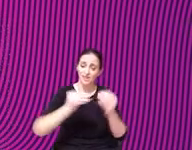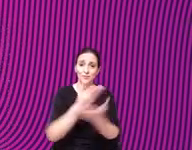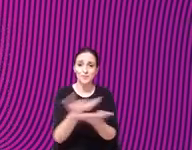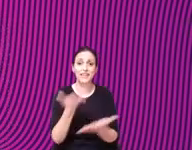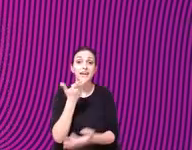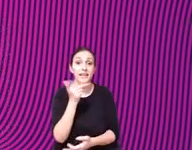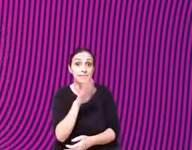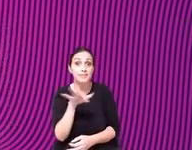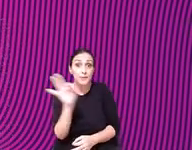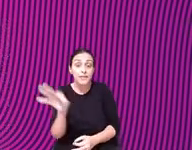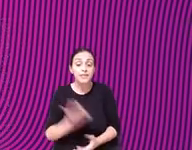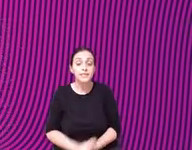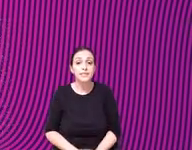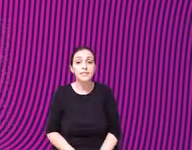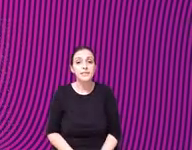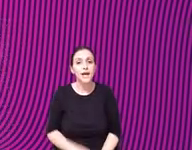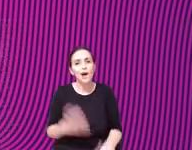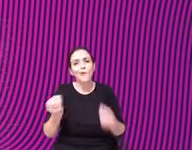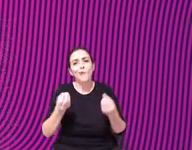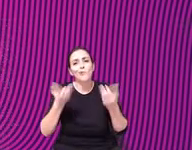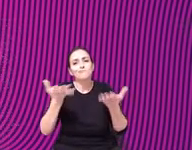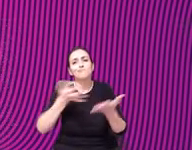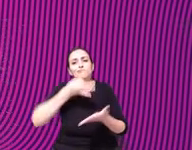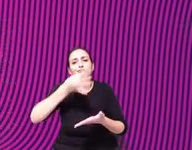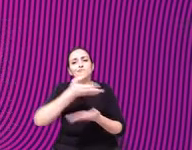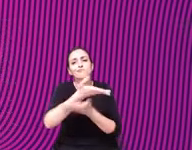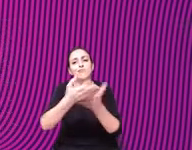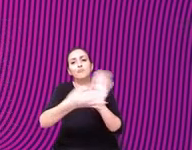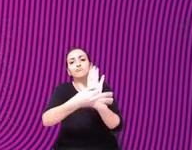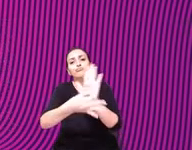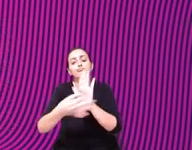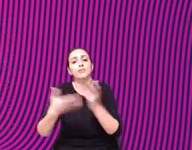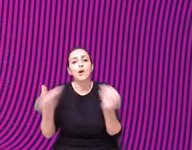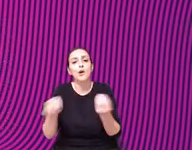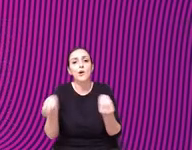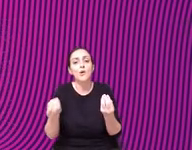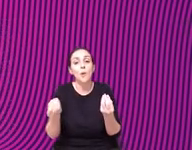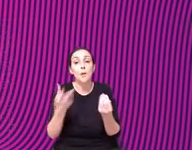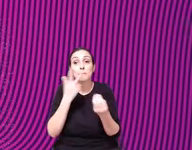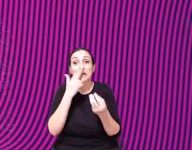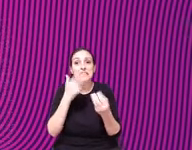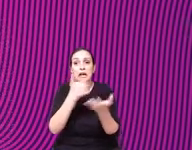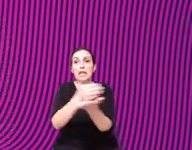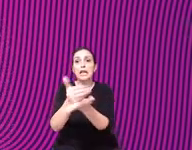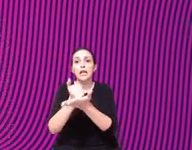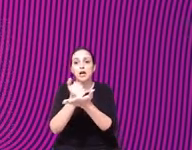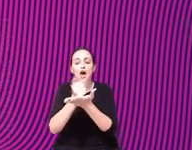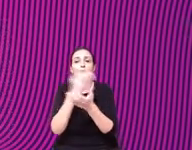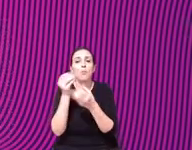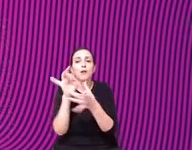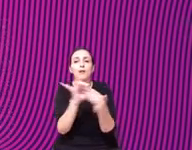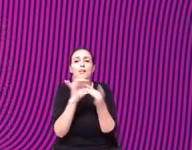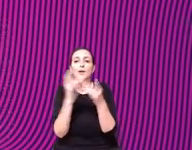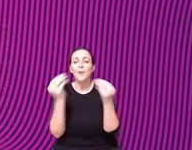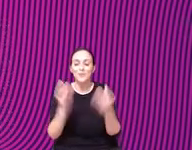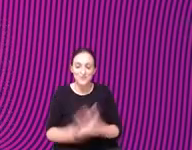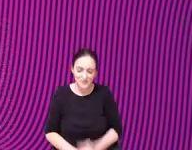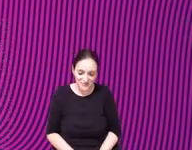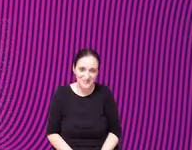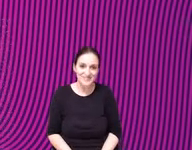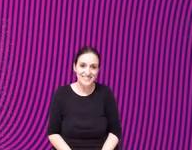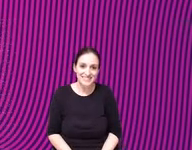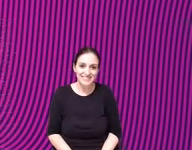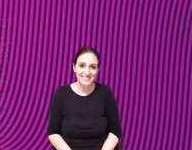né? Como é que vocês veem isso? Como que a gente desata esse nó aí? Não, tu